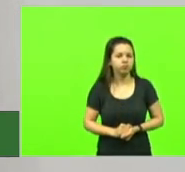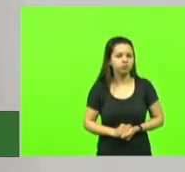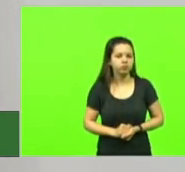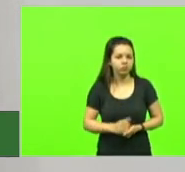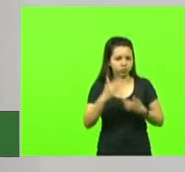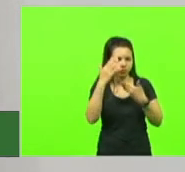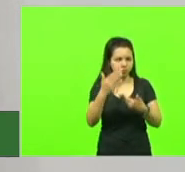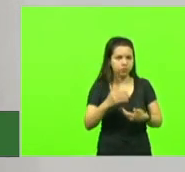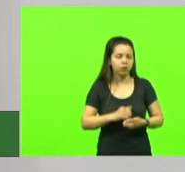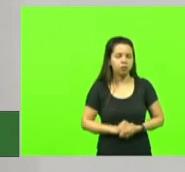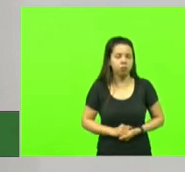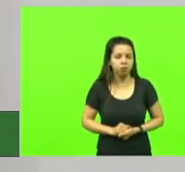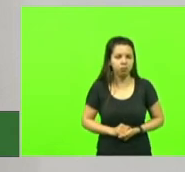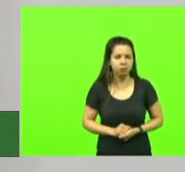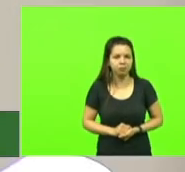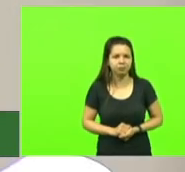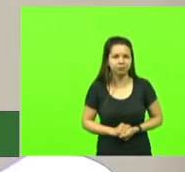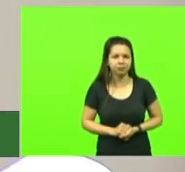obrigado.